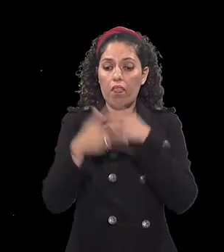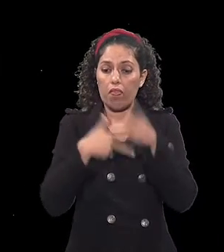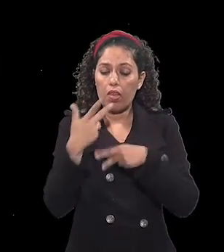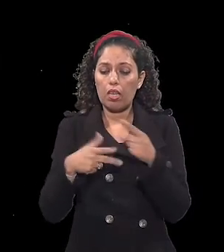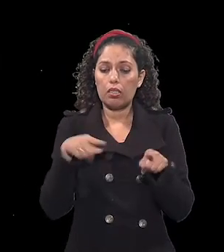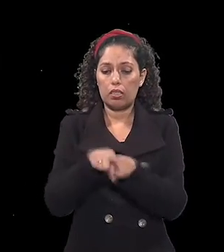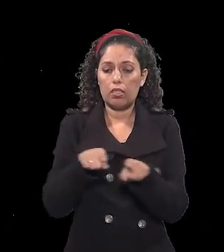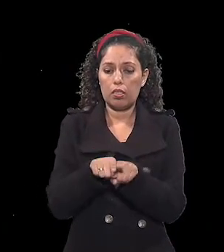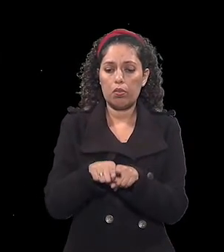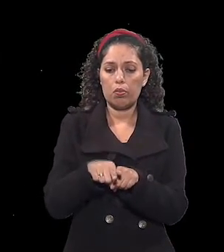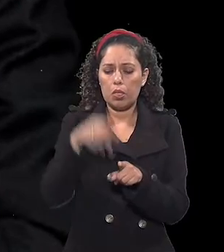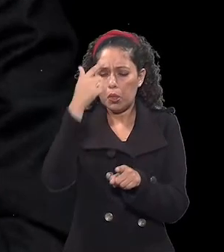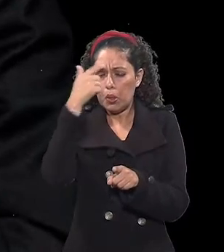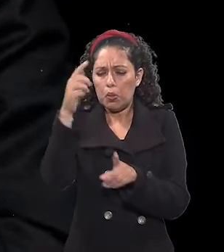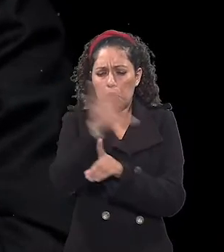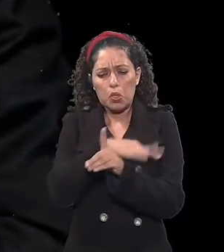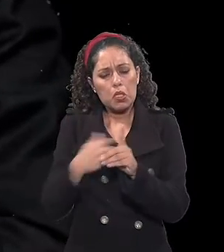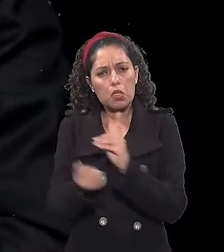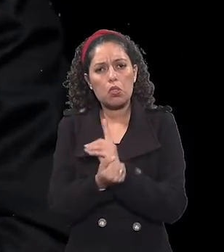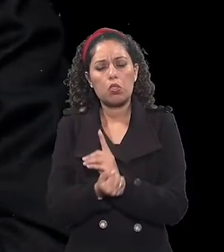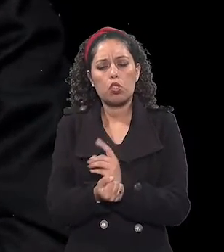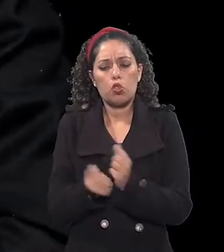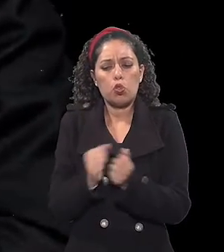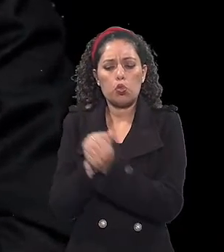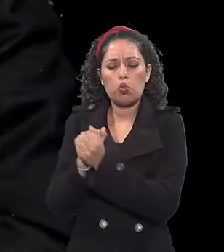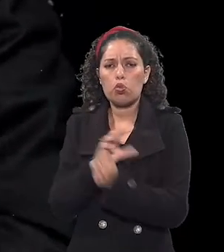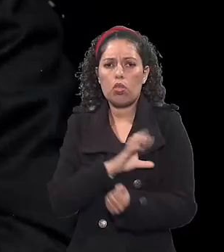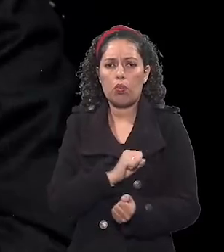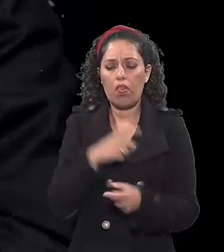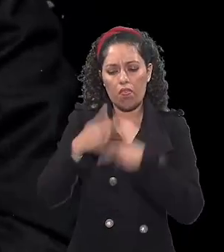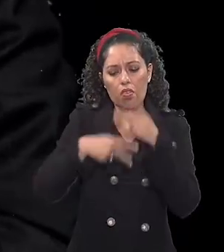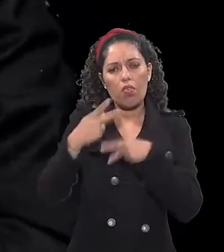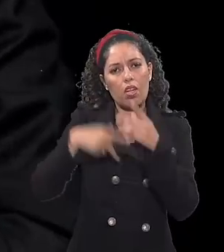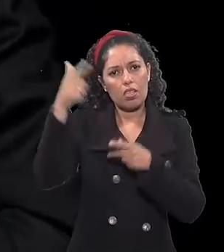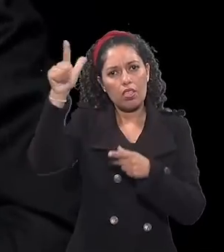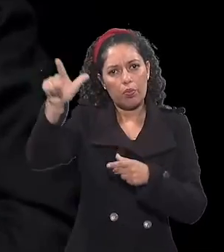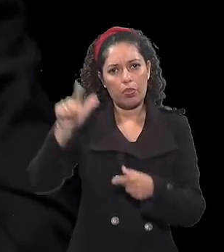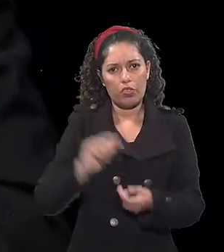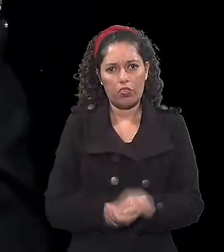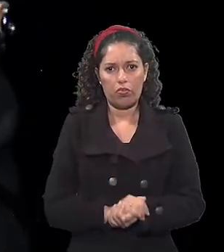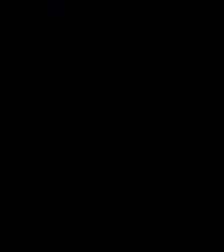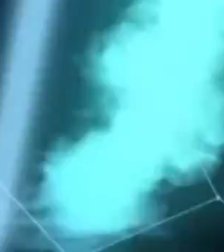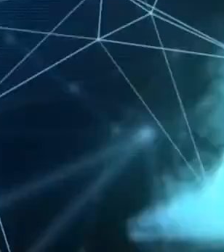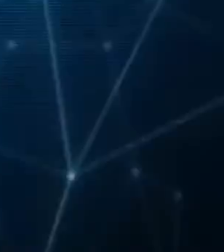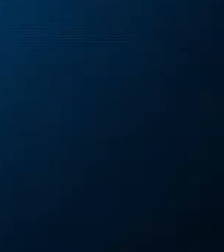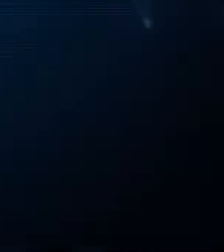da consciência social e com o amor. Vamos falar sobre isso no próximo bloco?